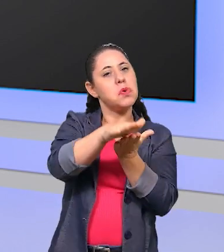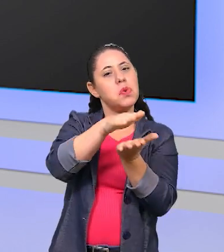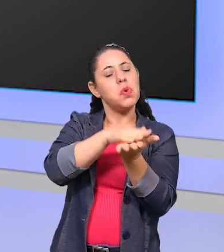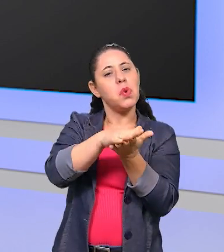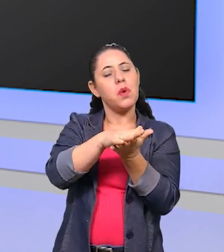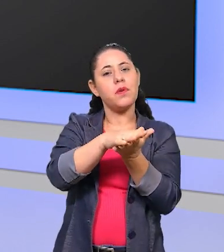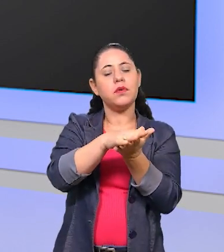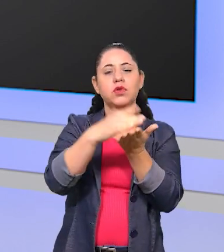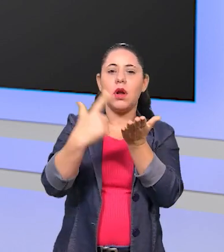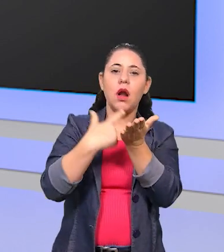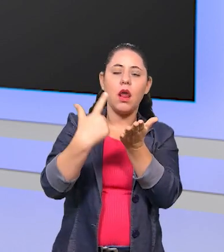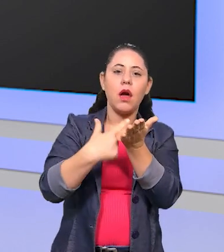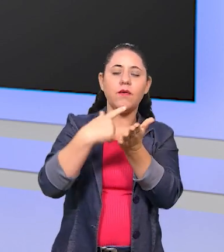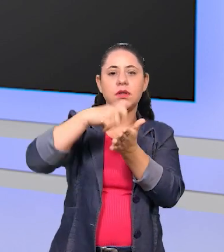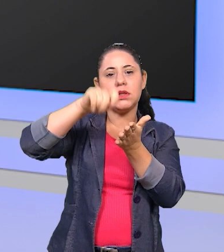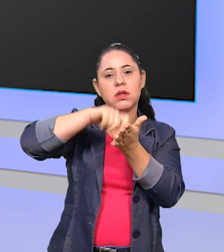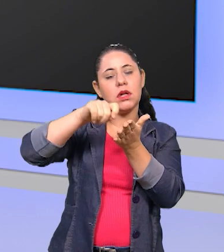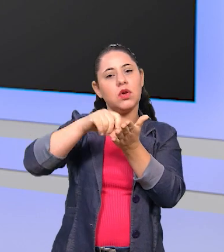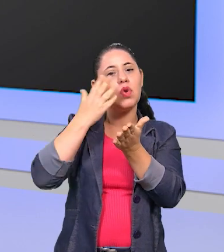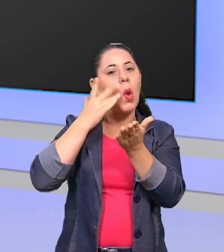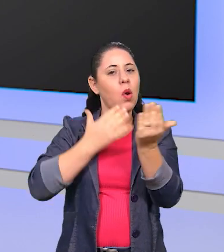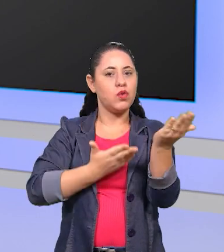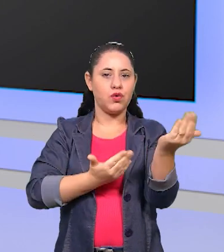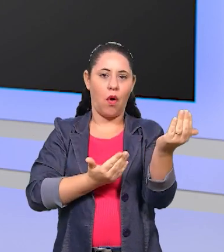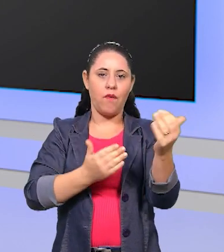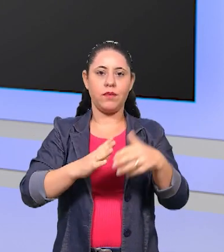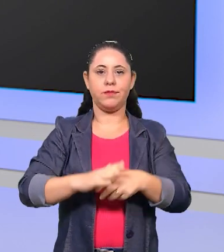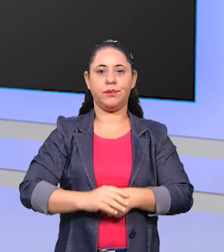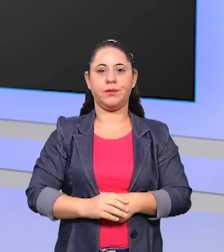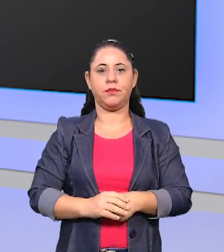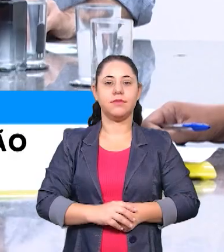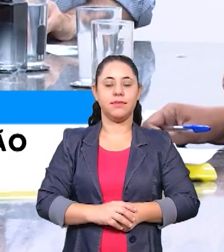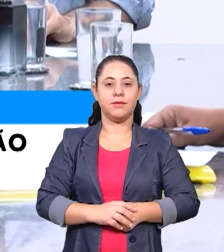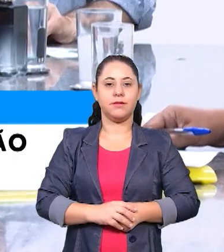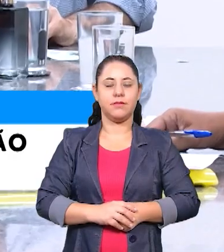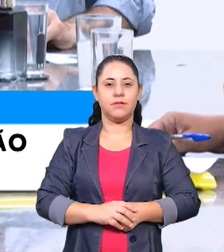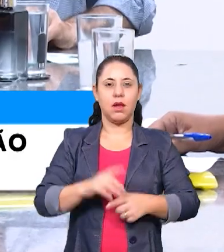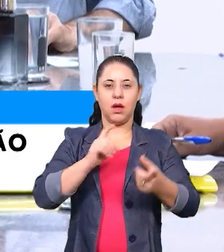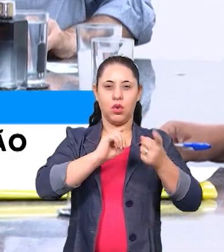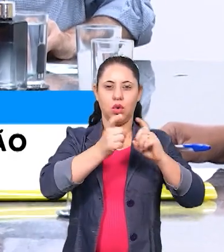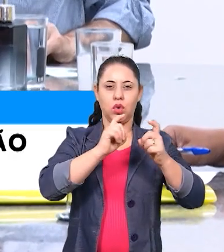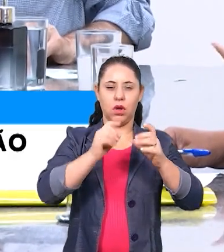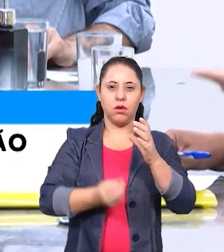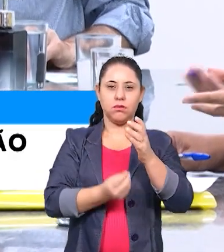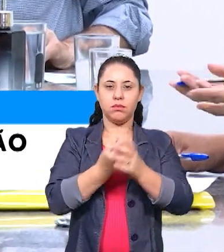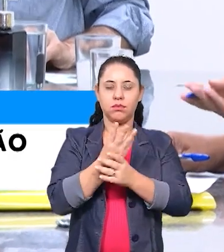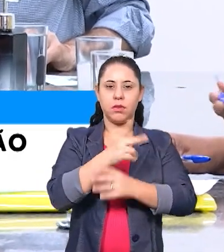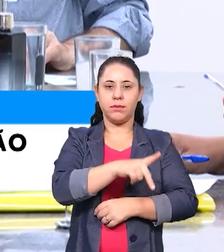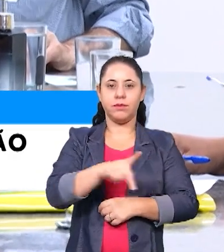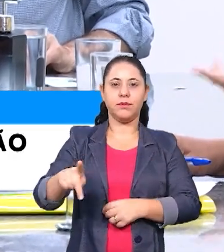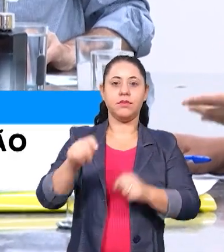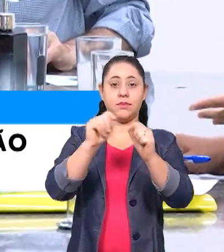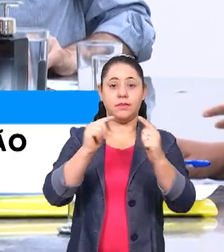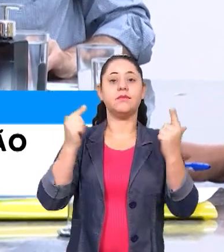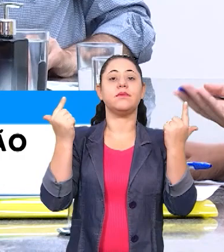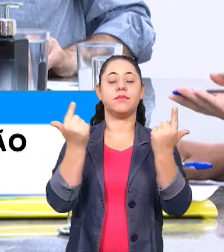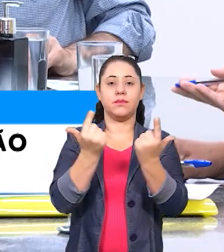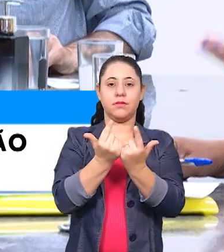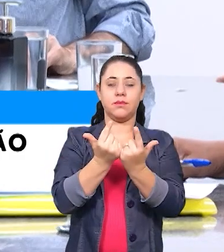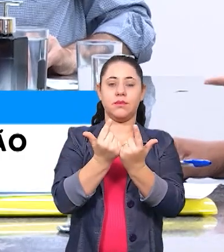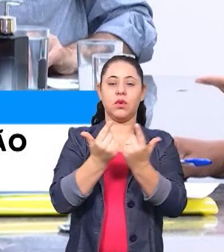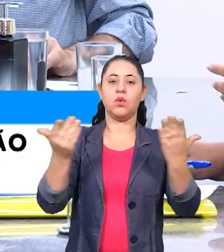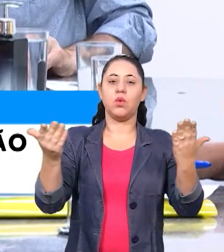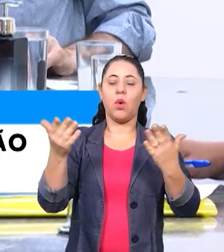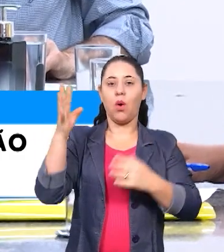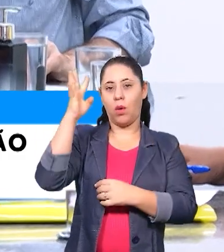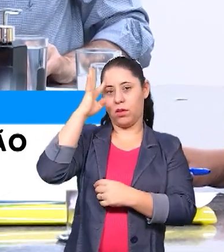e produção literária de escritores infanto-juvenil. Reunião promovida pela presidência da Assembleia Legislativa